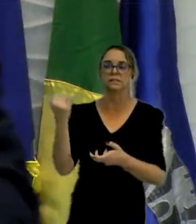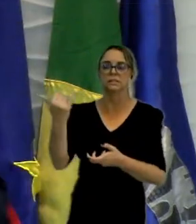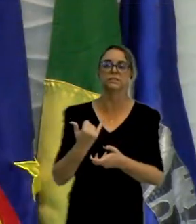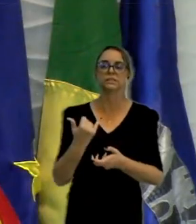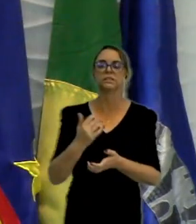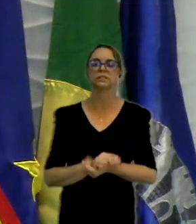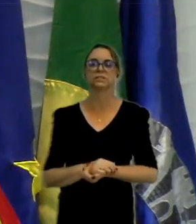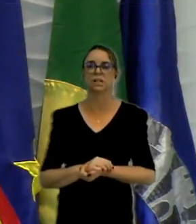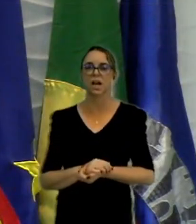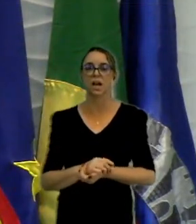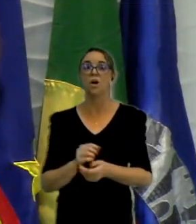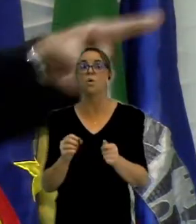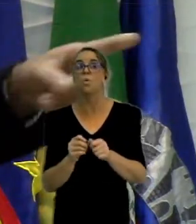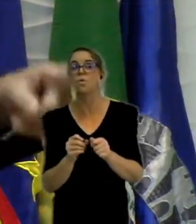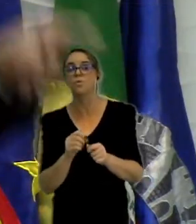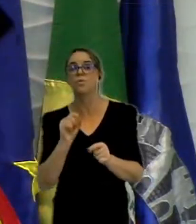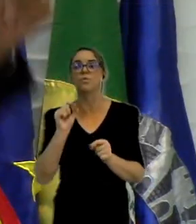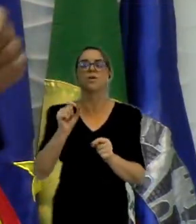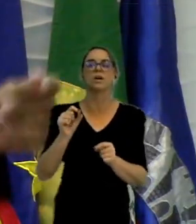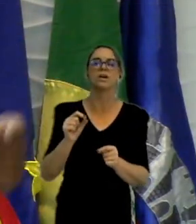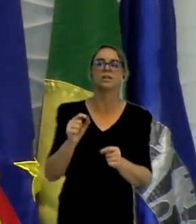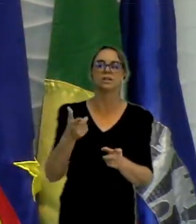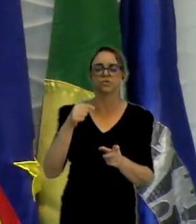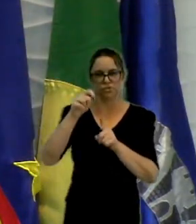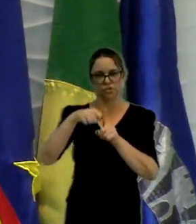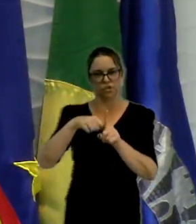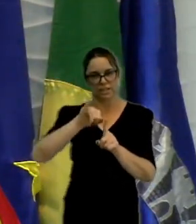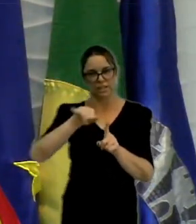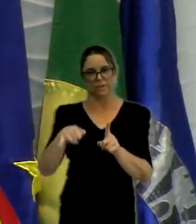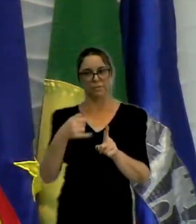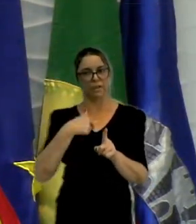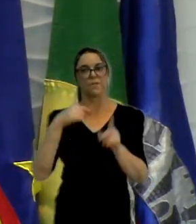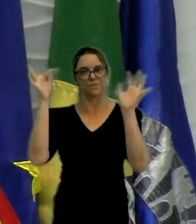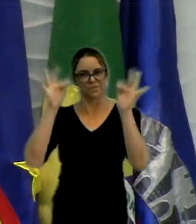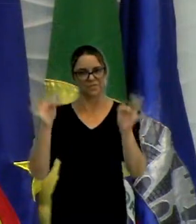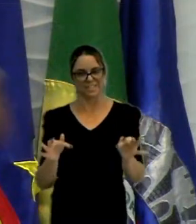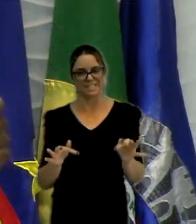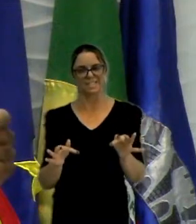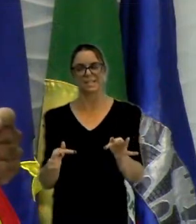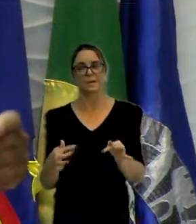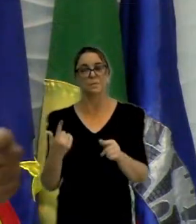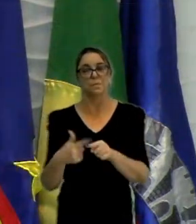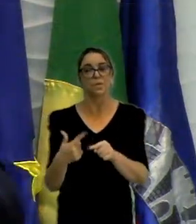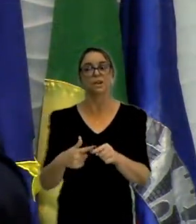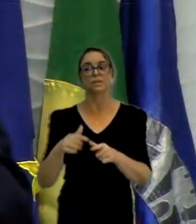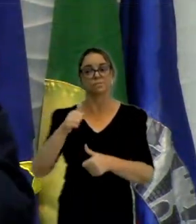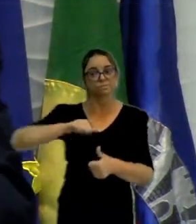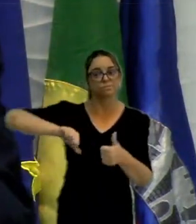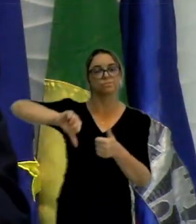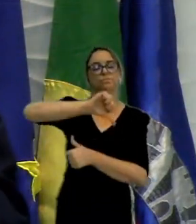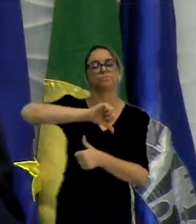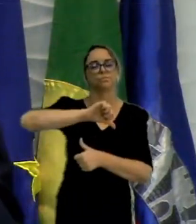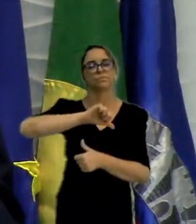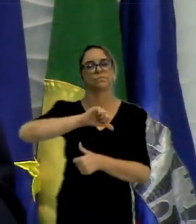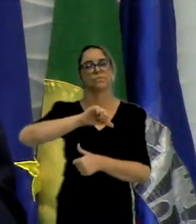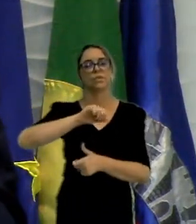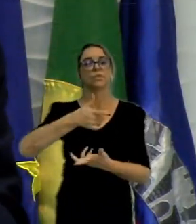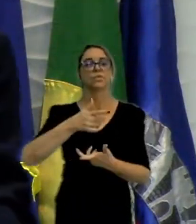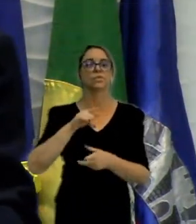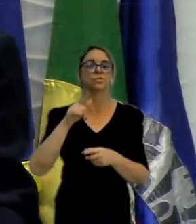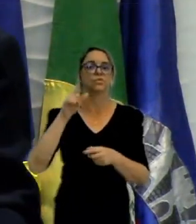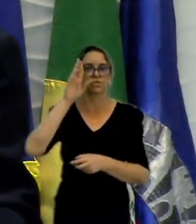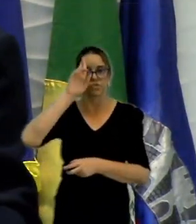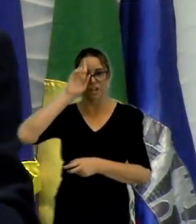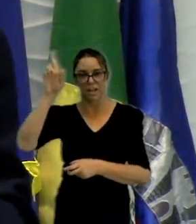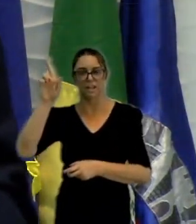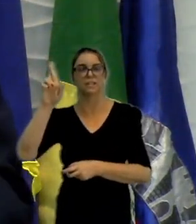Sabe o que eles fizeram? Em janeiro, eu fui muito feliz. Quando mudou o gerente da Compensa de Belo Jardim, eu